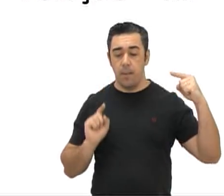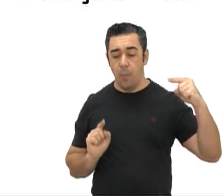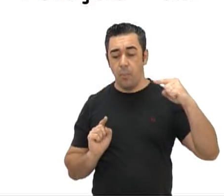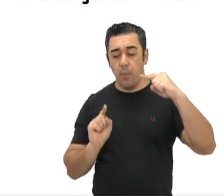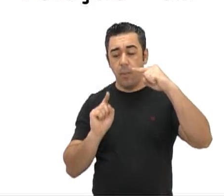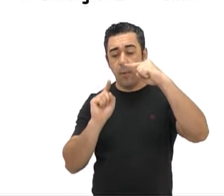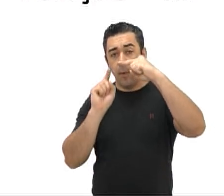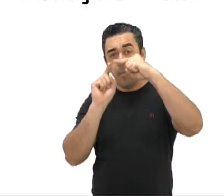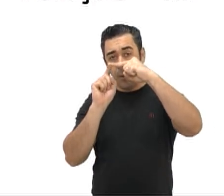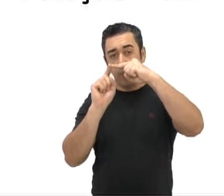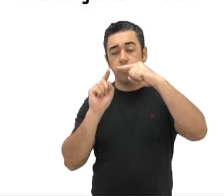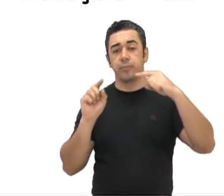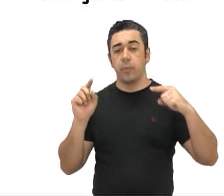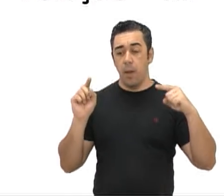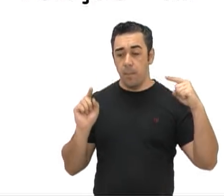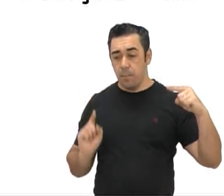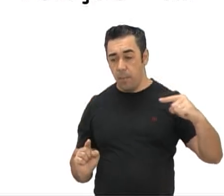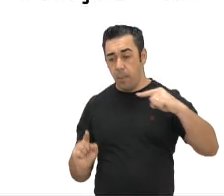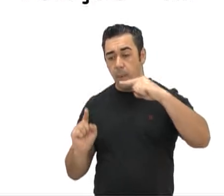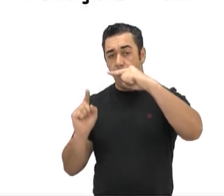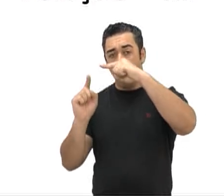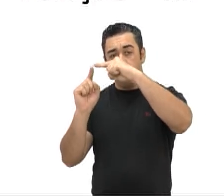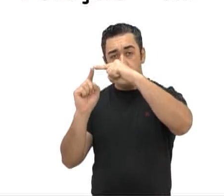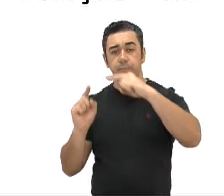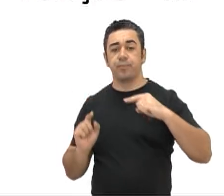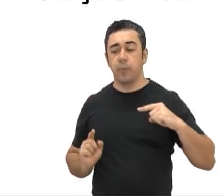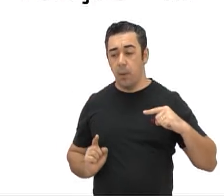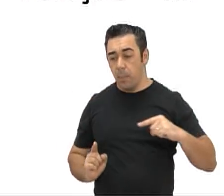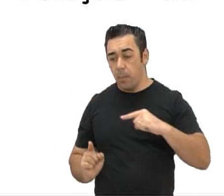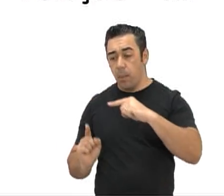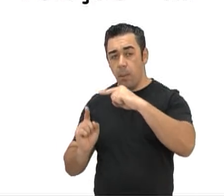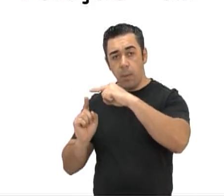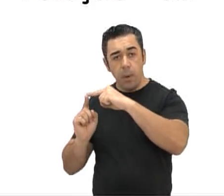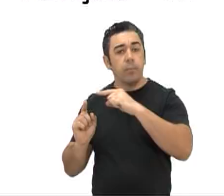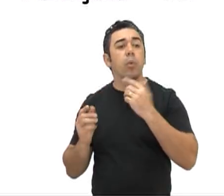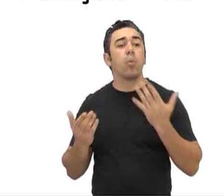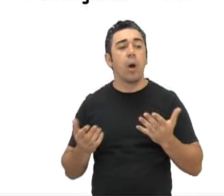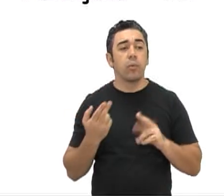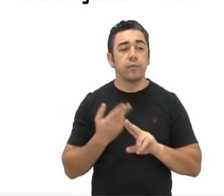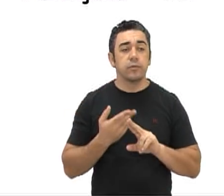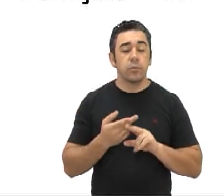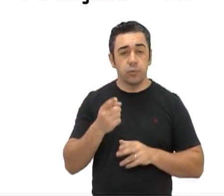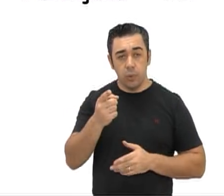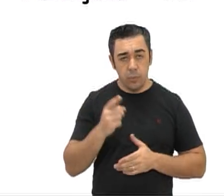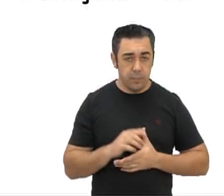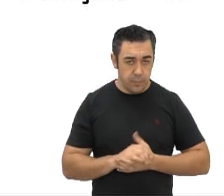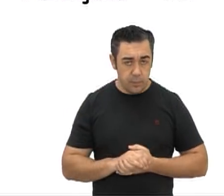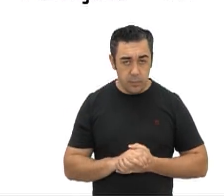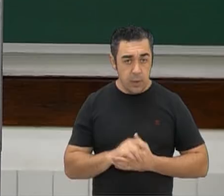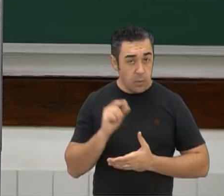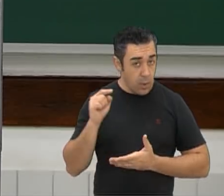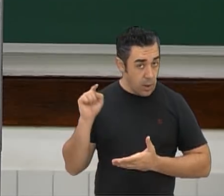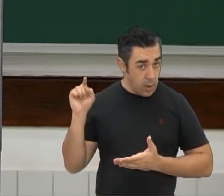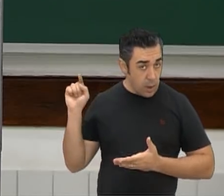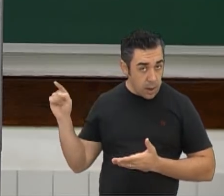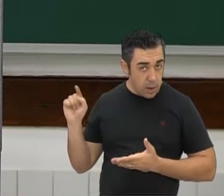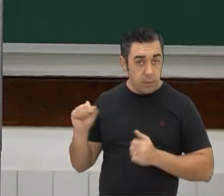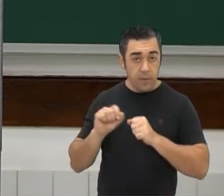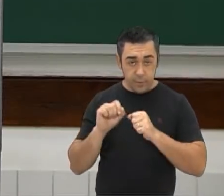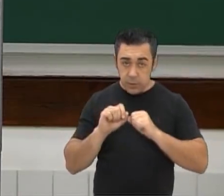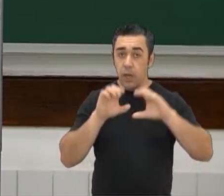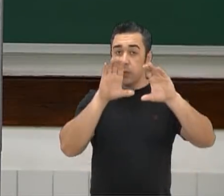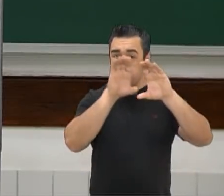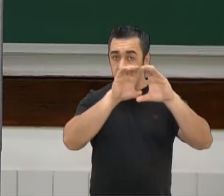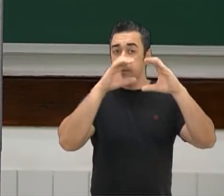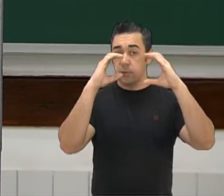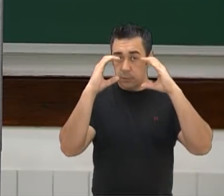ordenados que usou para completar a figura em relação ao eixo Y. Então, nesse exercício, além do reflexo